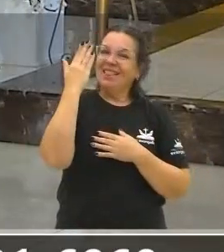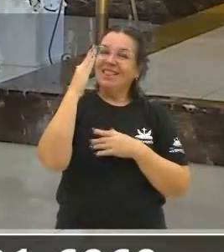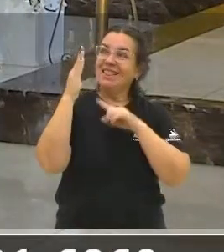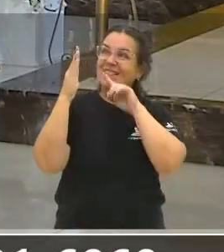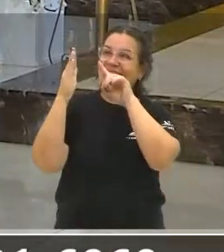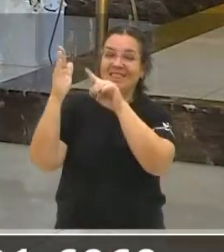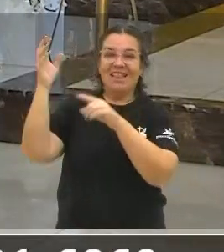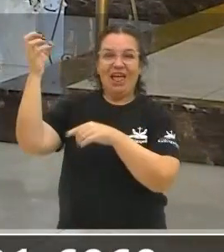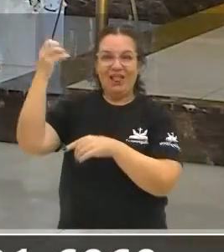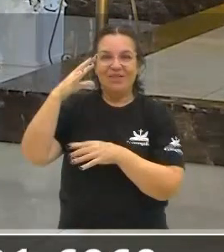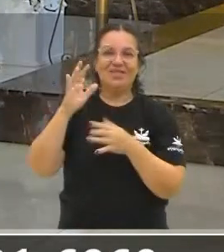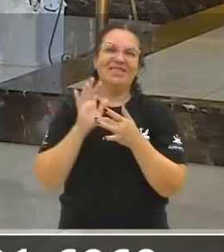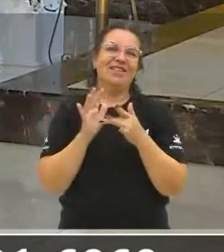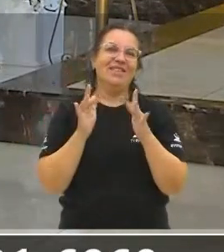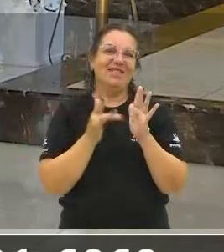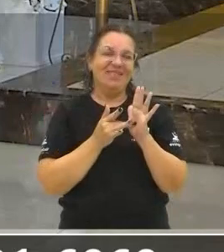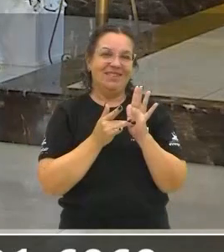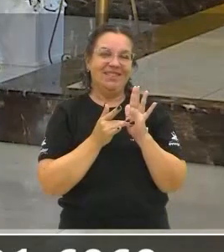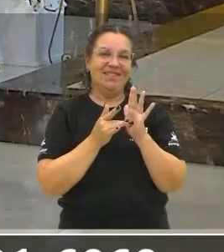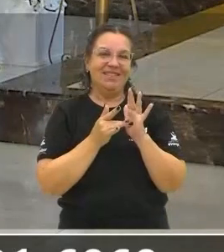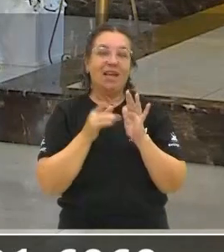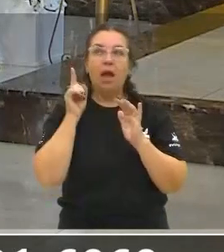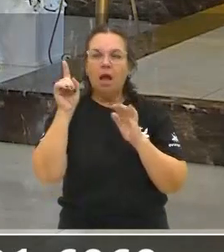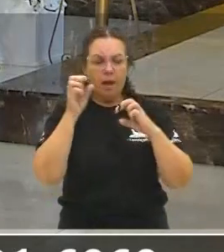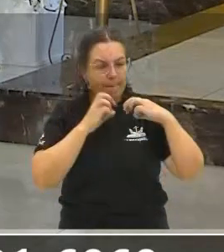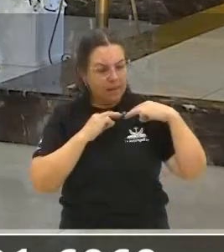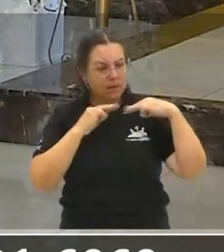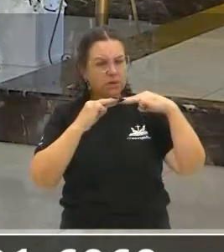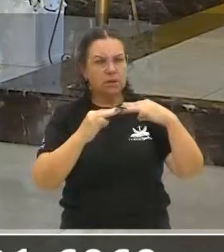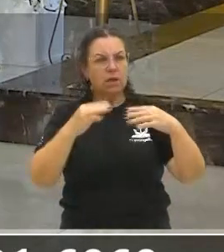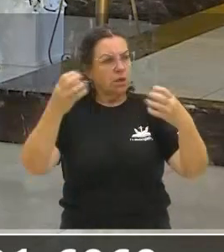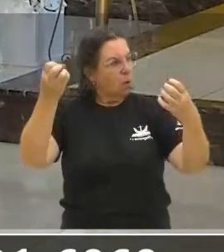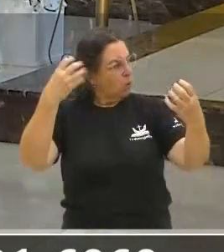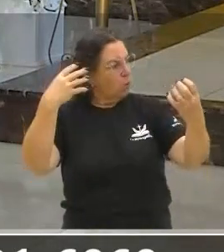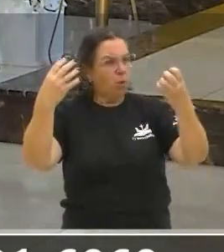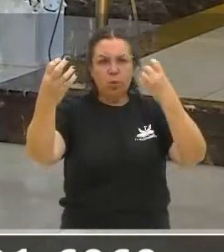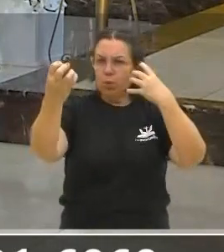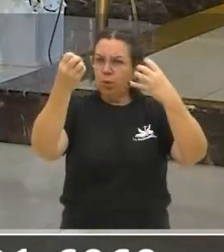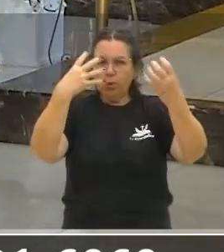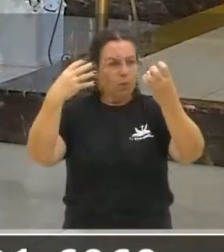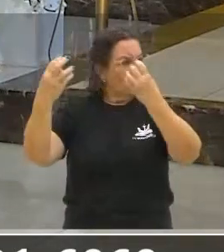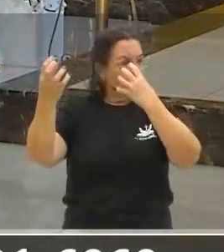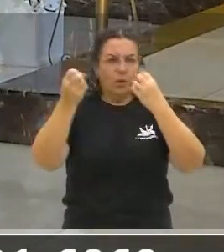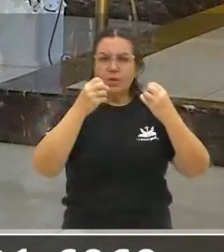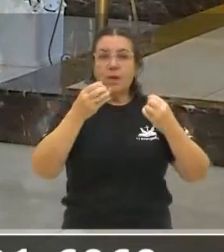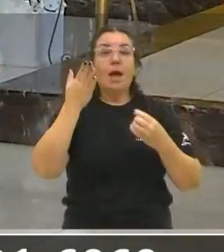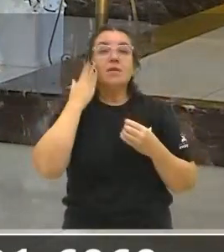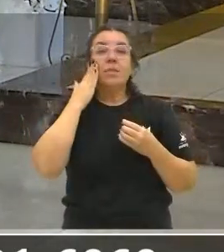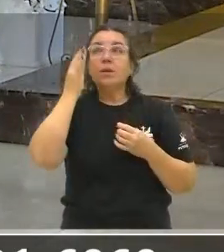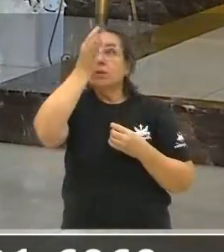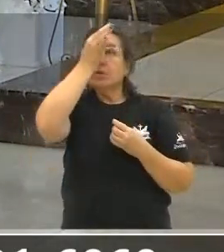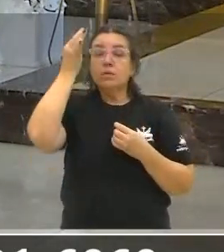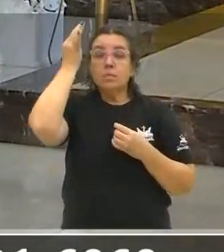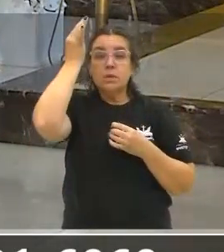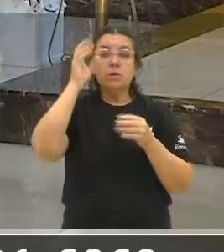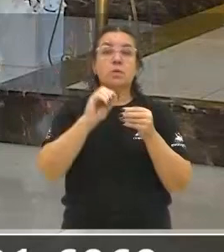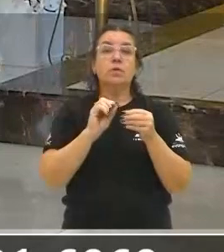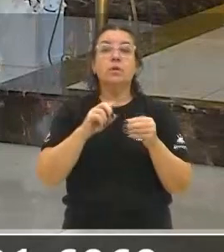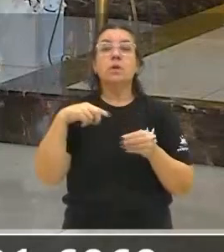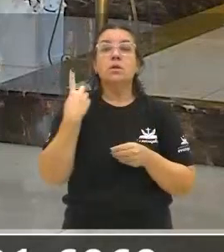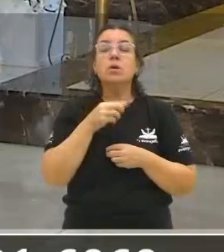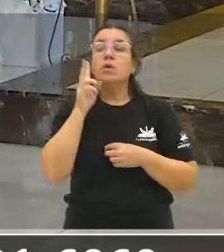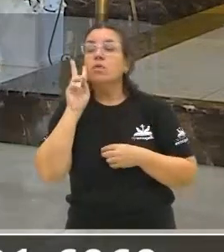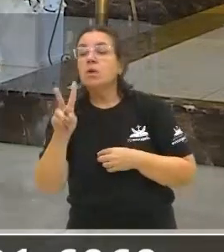luz, desta mensagem iluminadora, desse discernimento do Espírito Santo. Nós temos